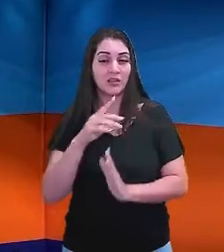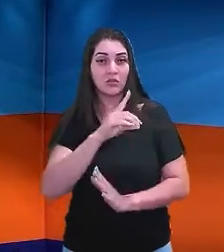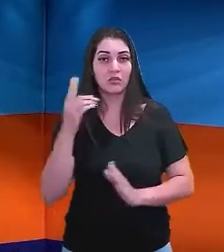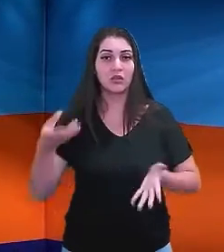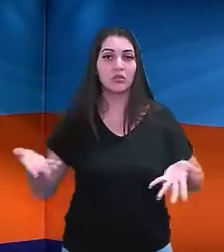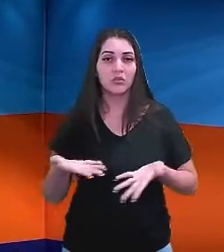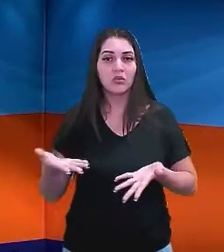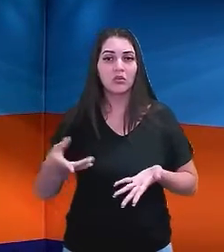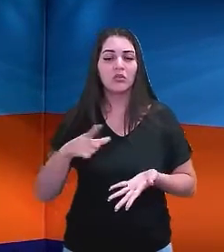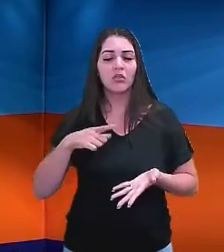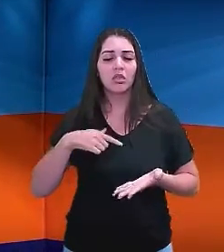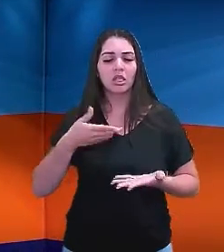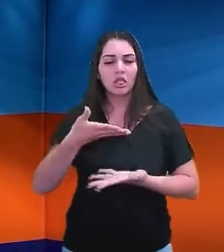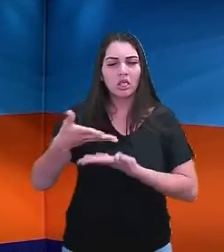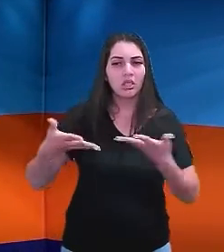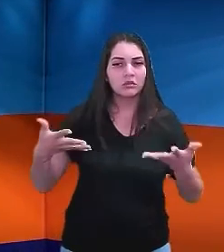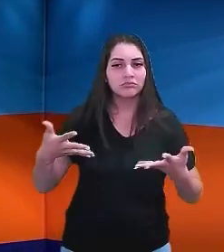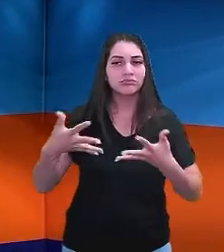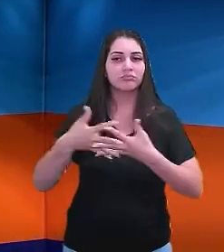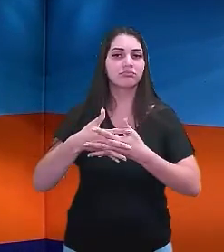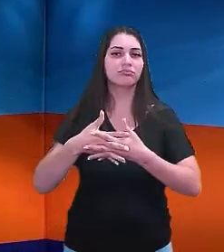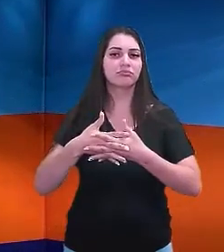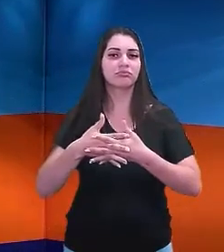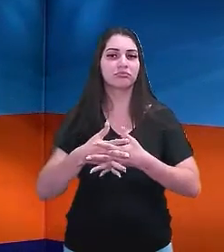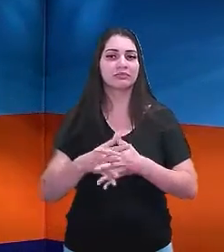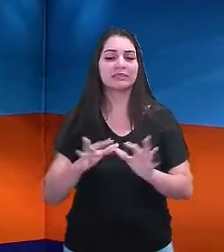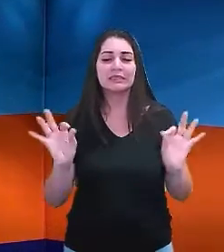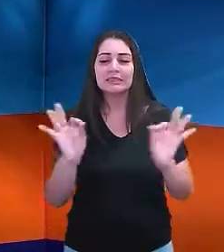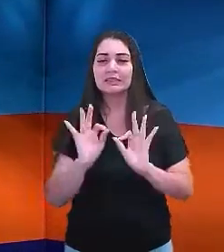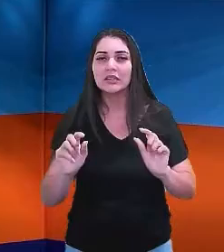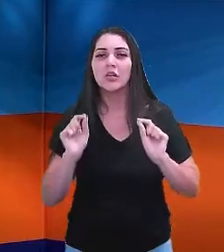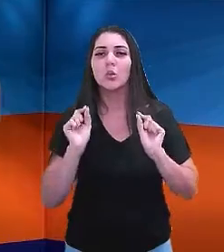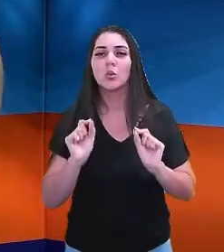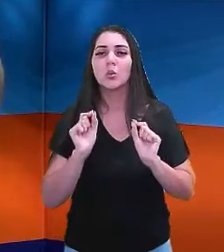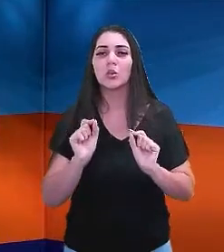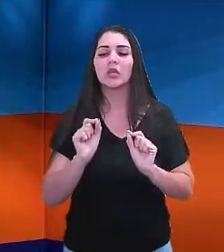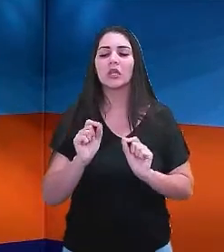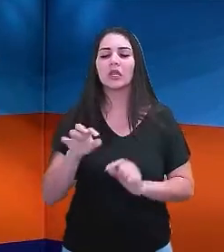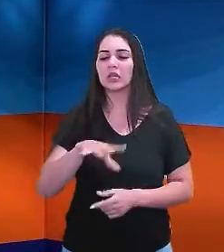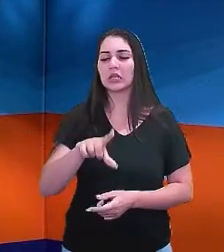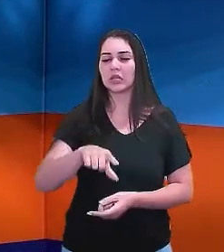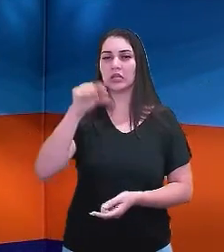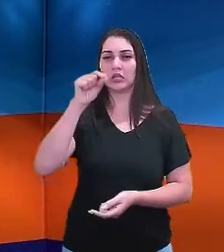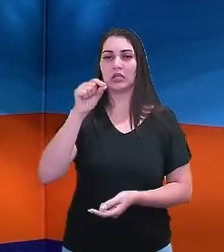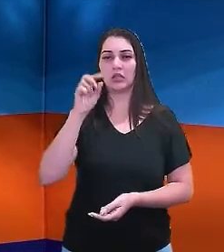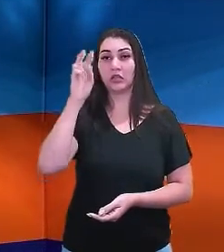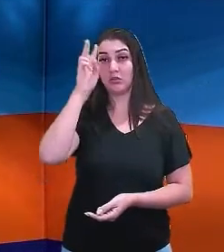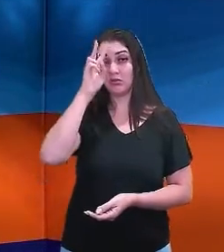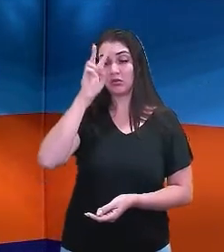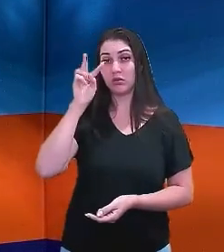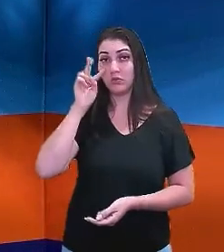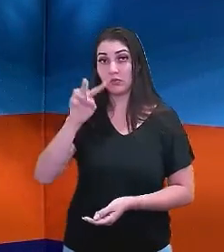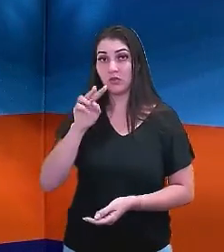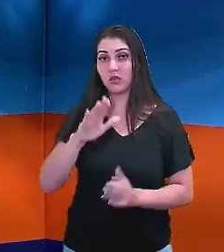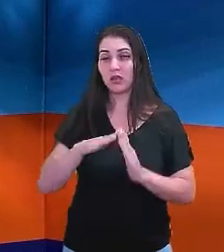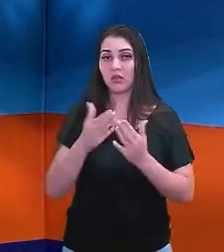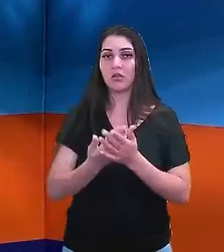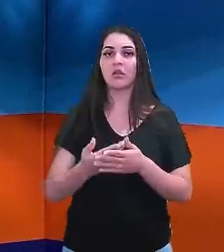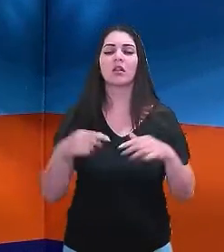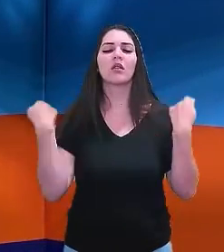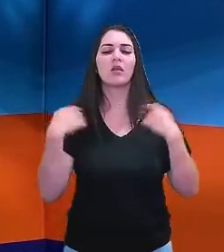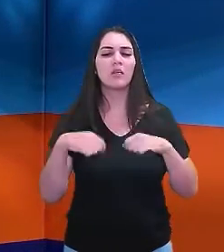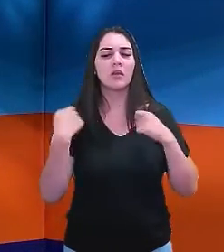eles estão entrelaçados. Que não é um conto de fadas, essa história que a gente vê na escola. Ela é necessária porque